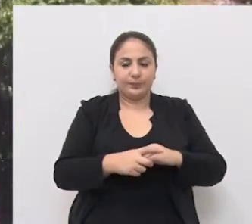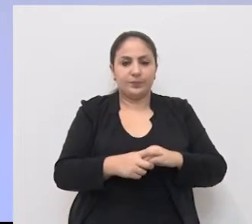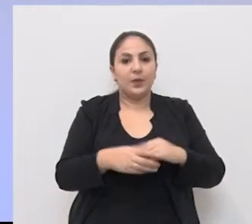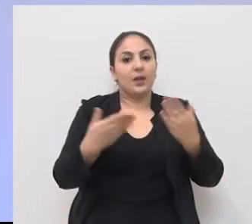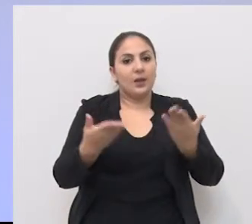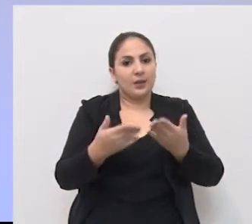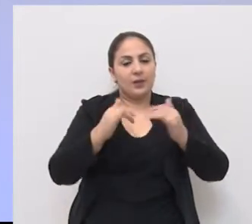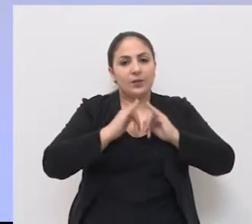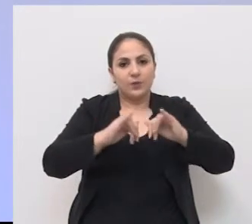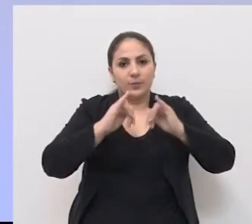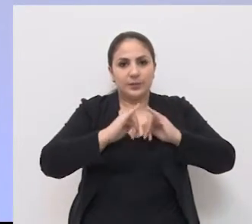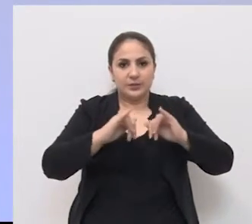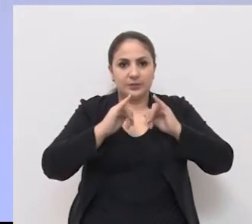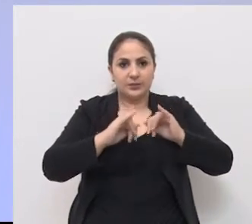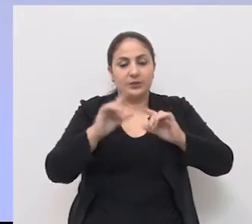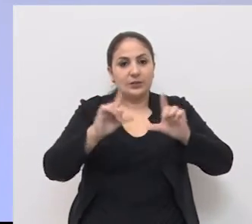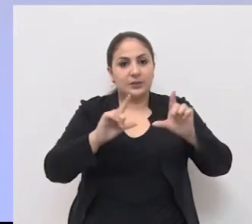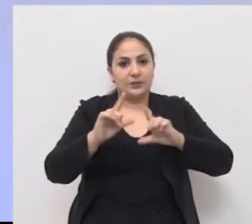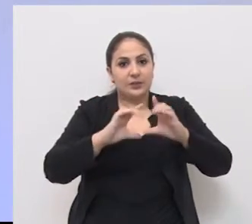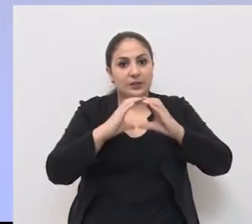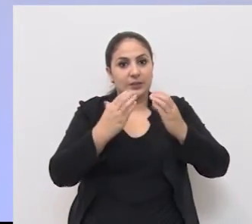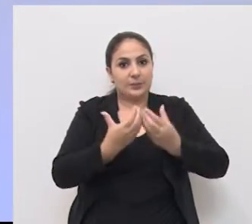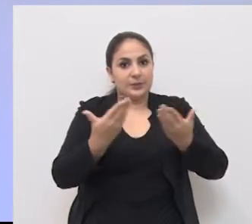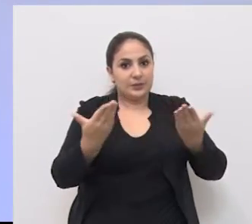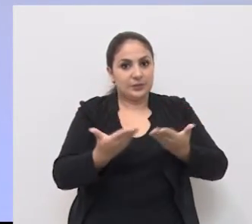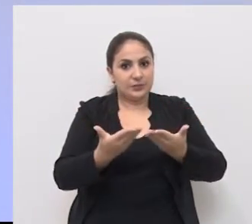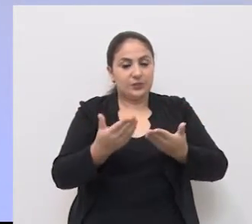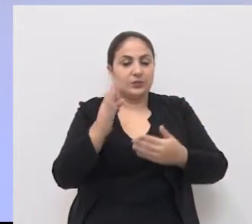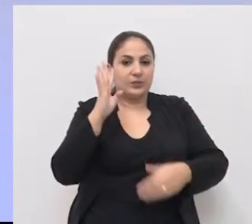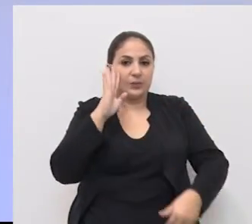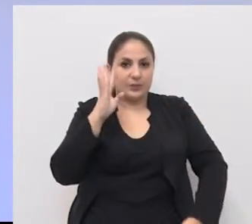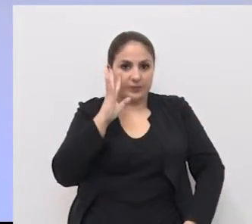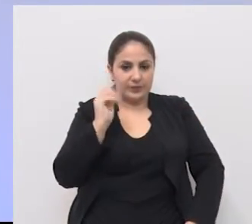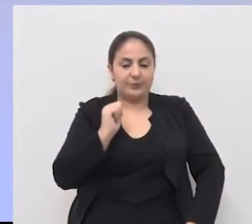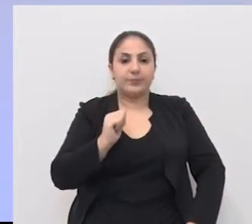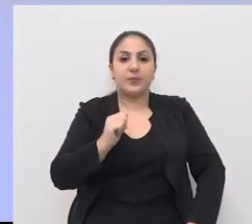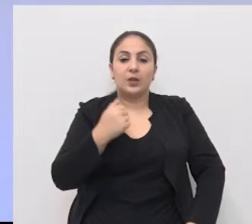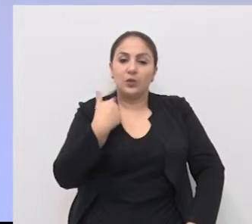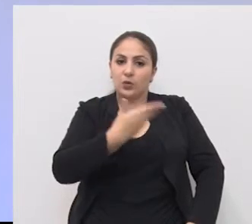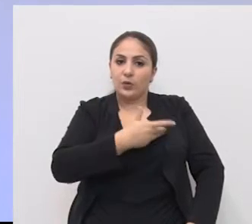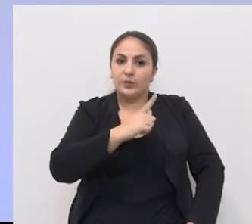ao tema. E estas foram as informações do Jornal da Câmara desta